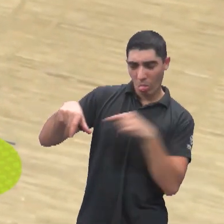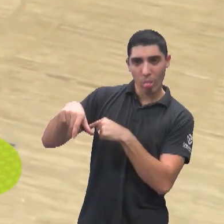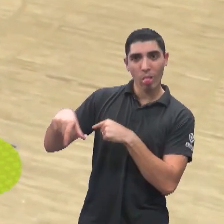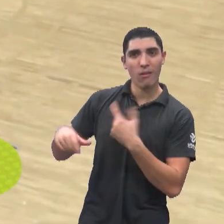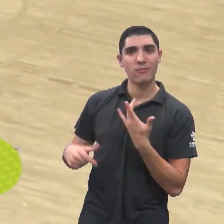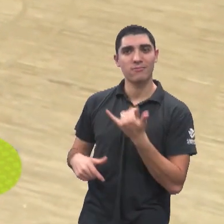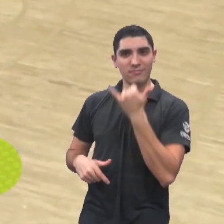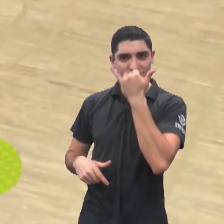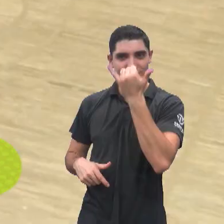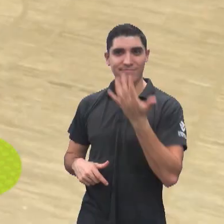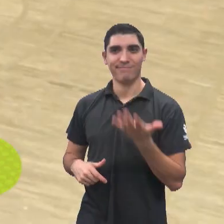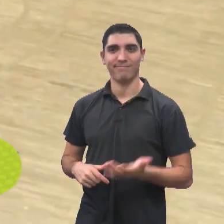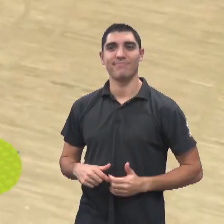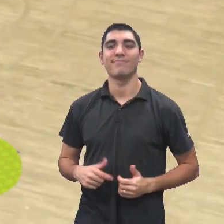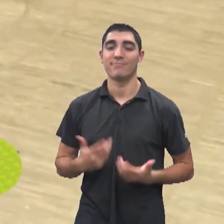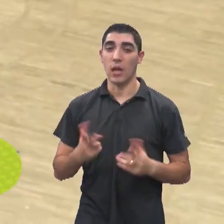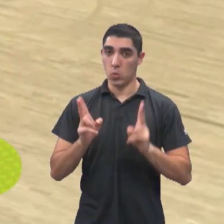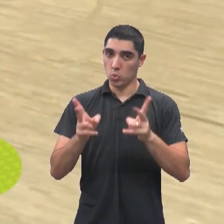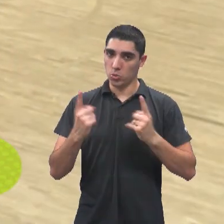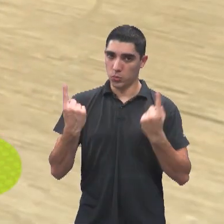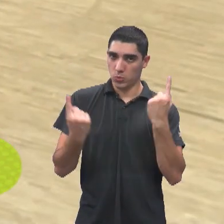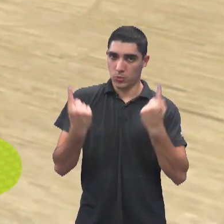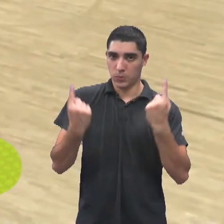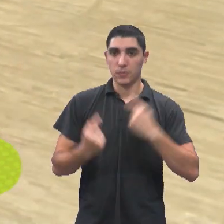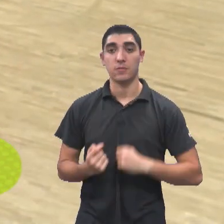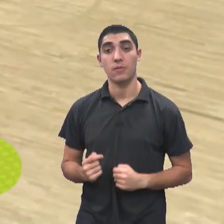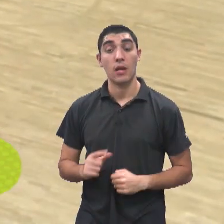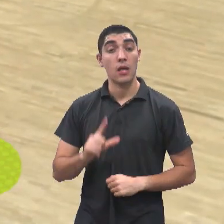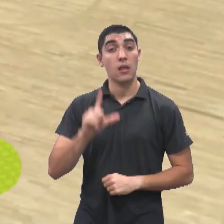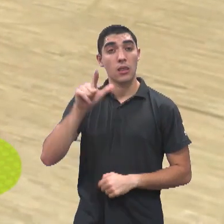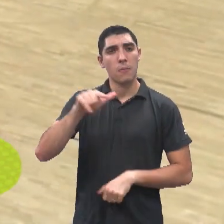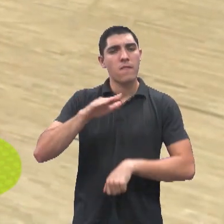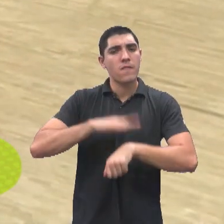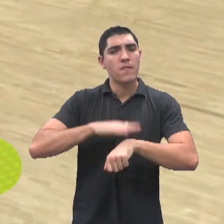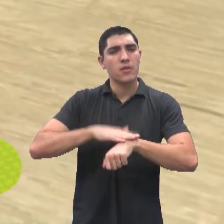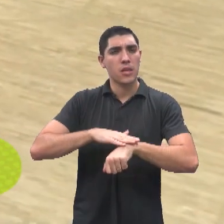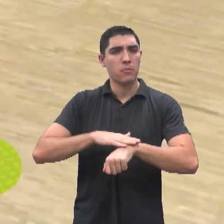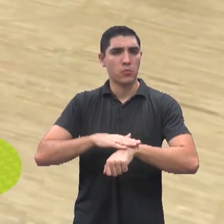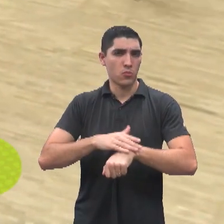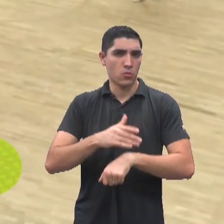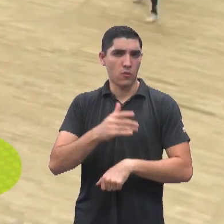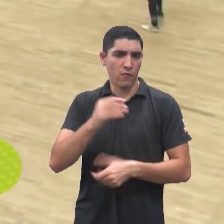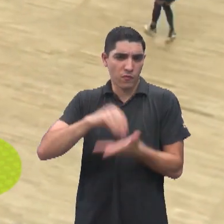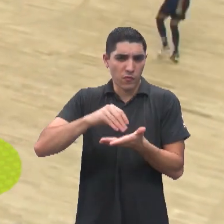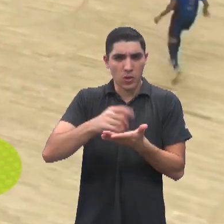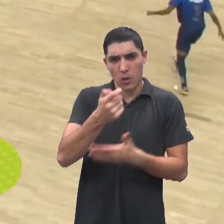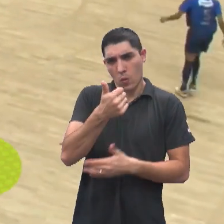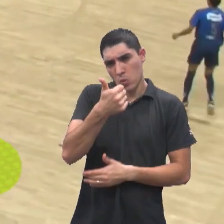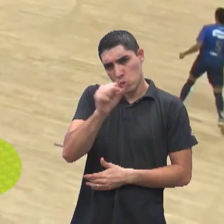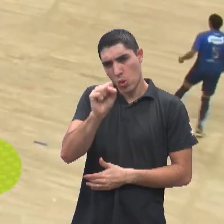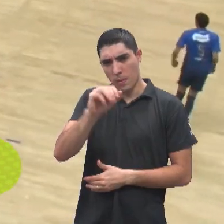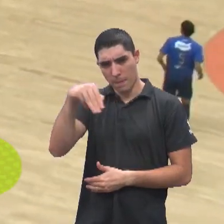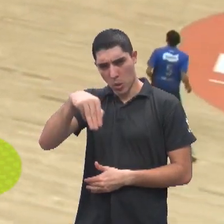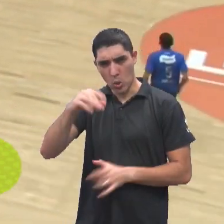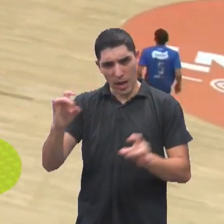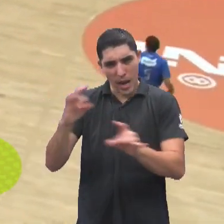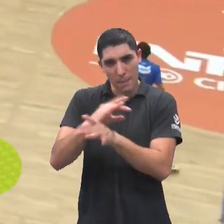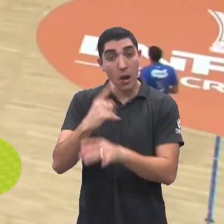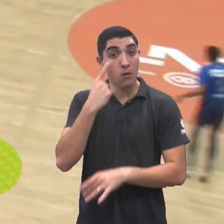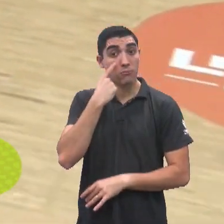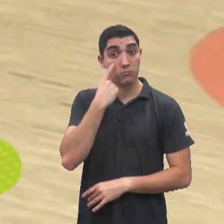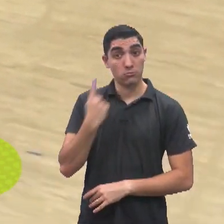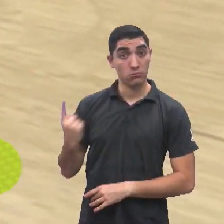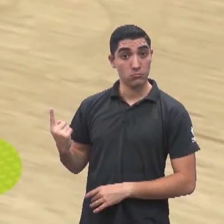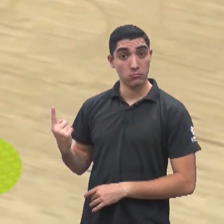perna, segue 1-1. Restando 18:55, escanteio pro Minas, bola rolada para trás, o goleiro